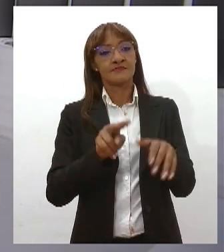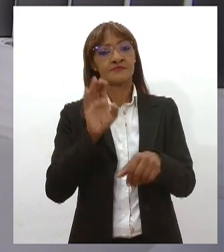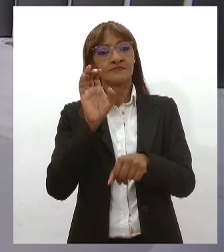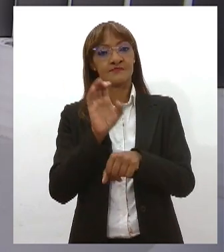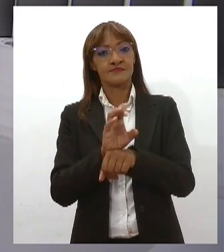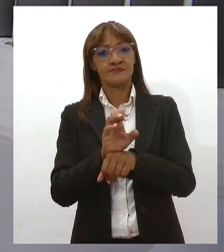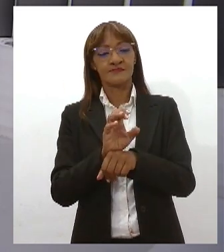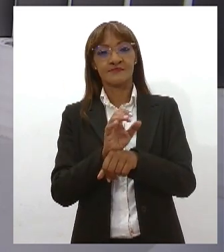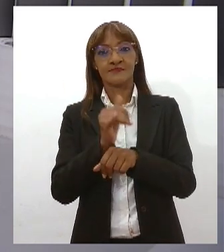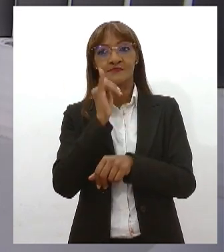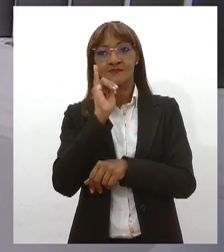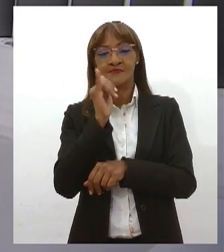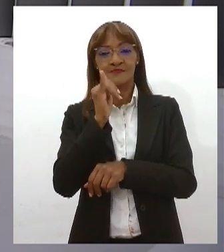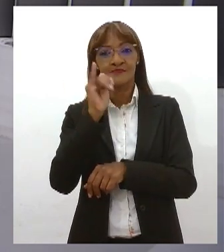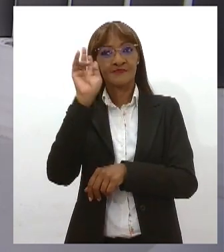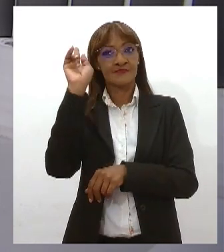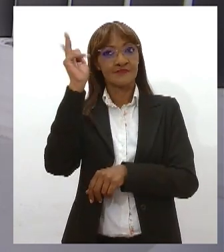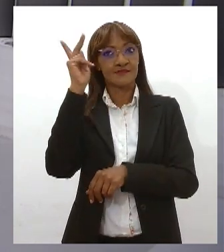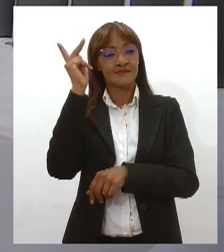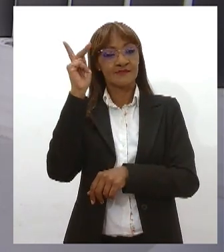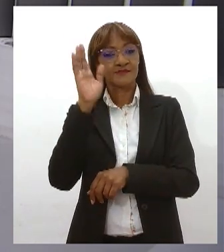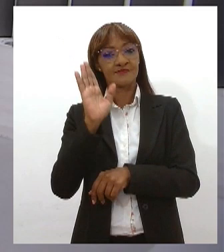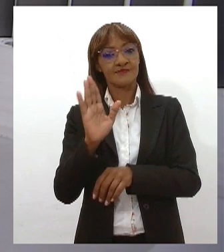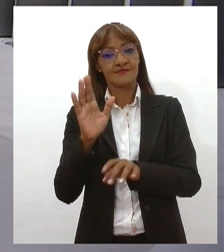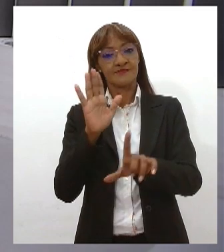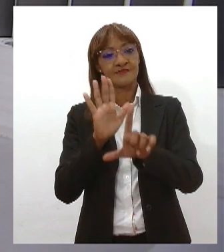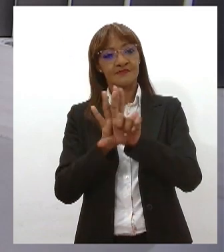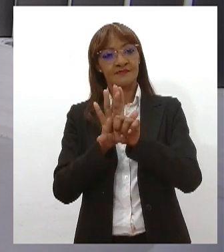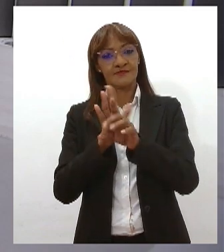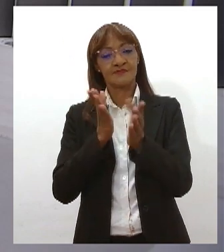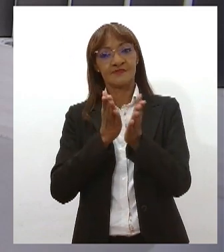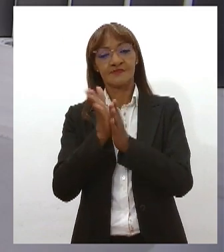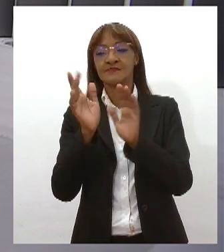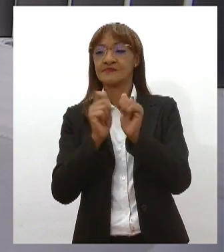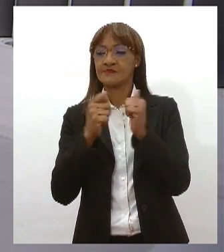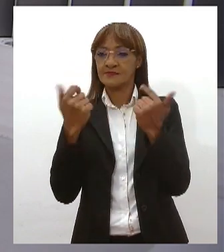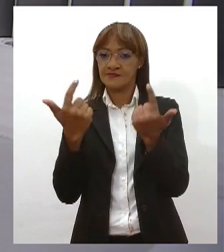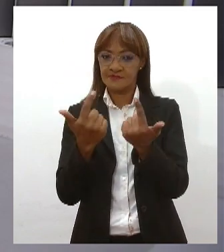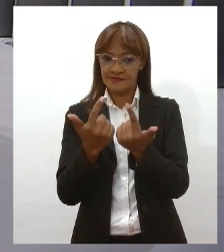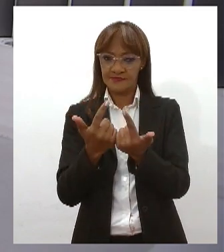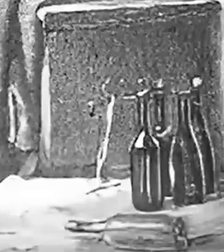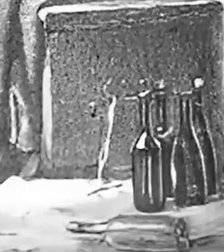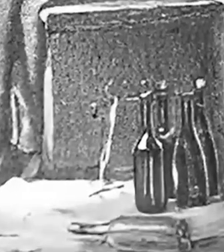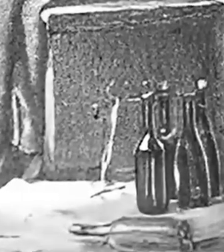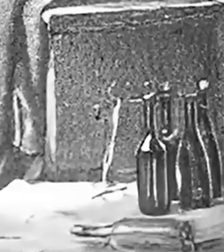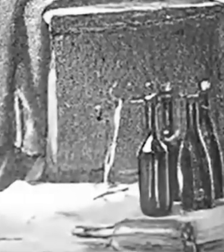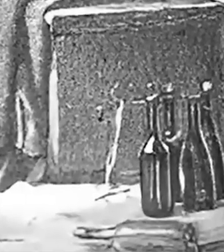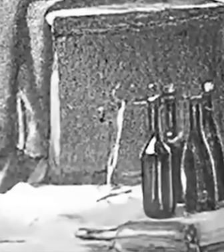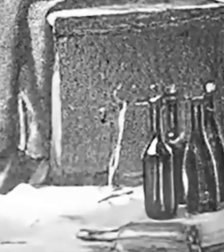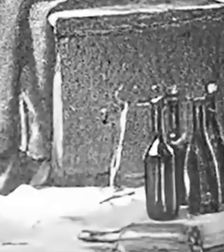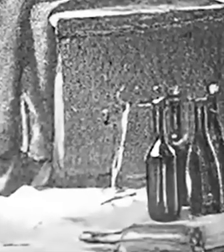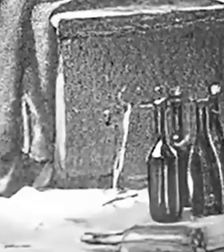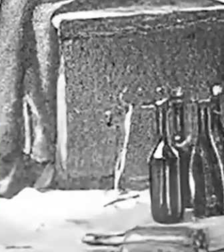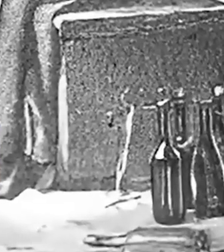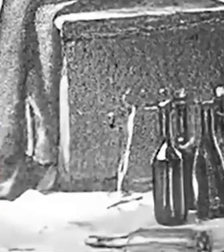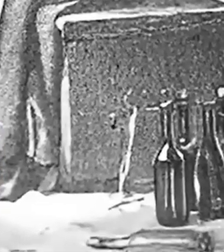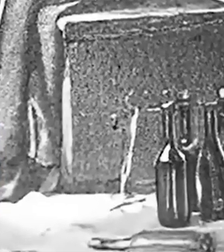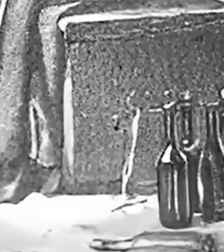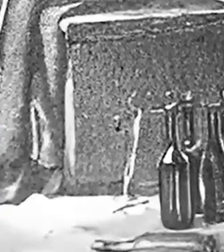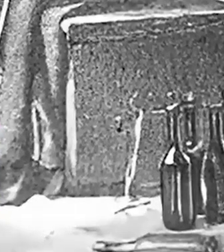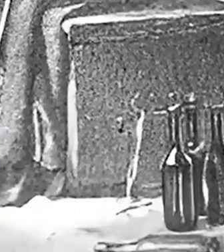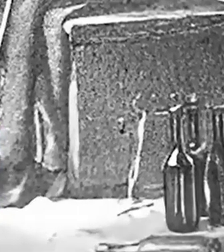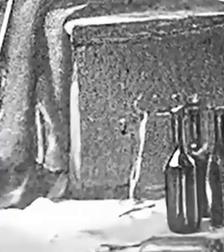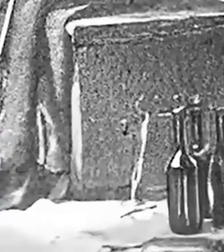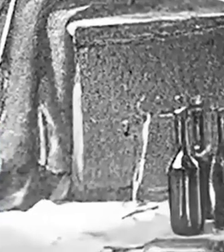História, instituída por lei aprovada na Assembleia Legislativa de Sergipe. Há muito tempo